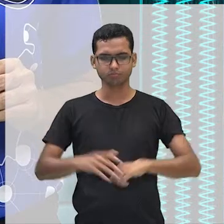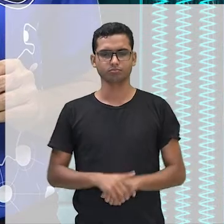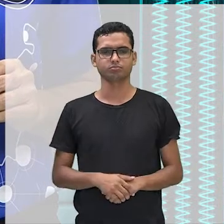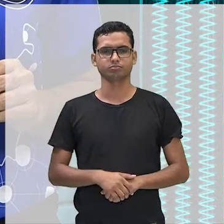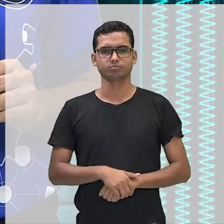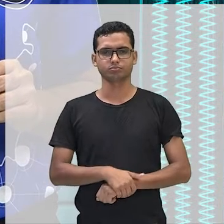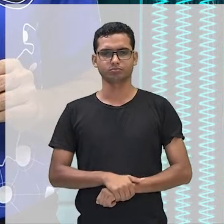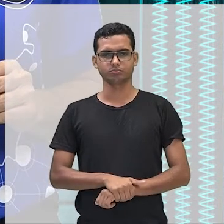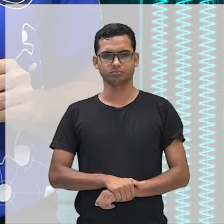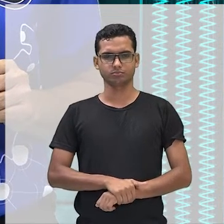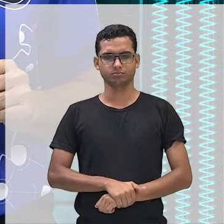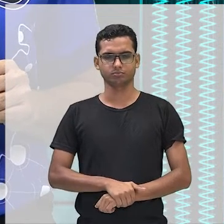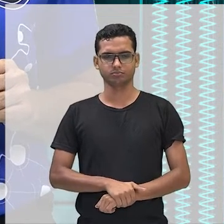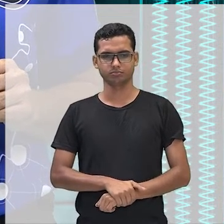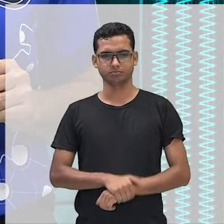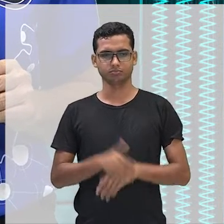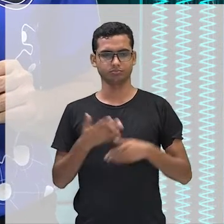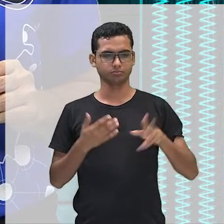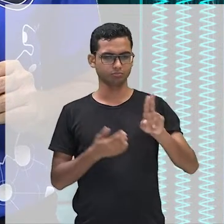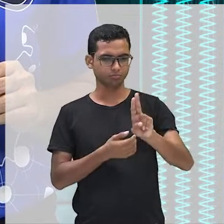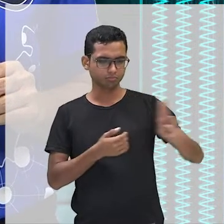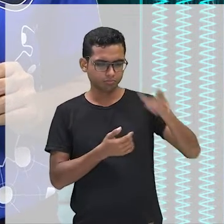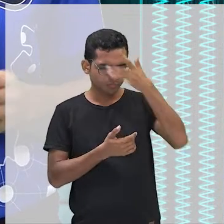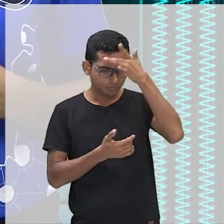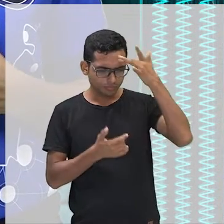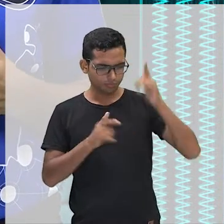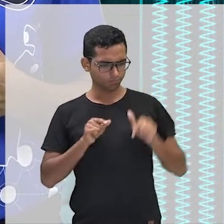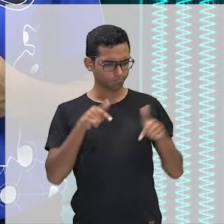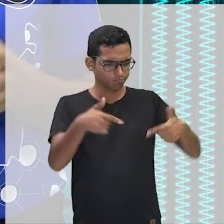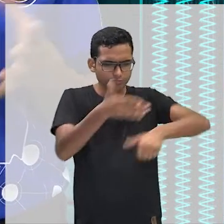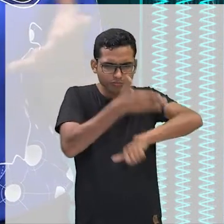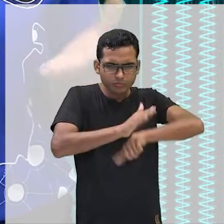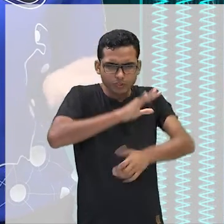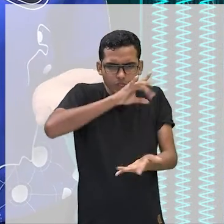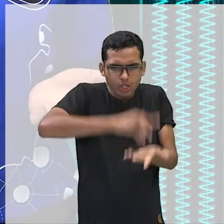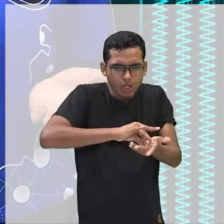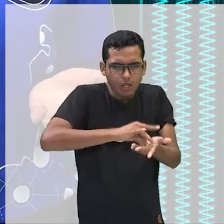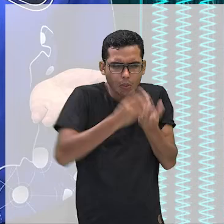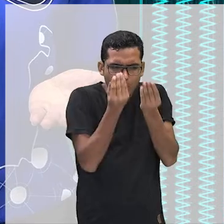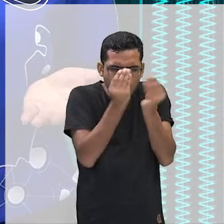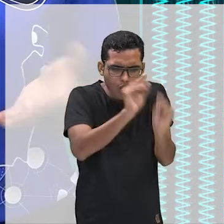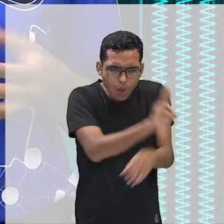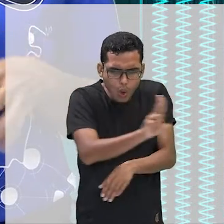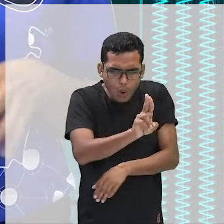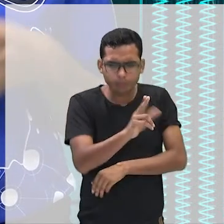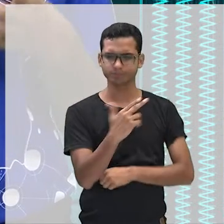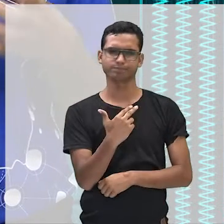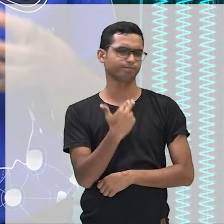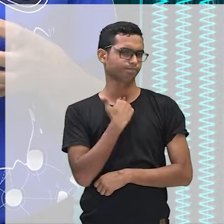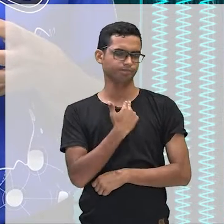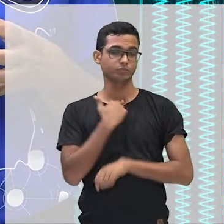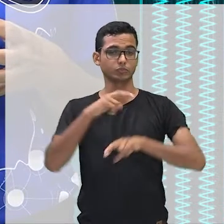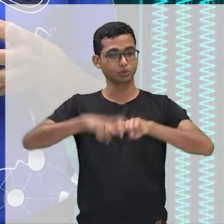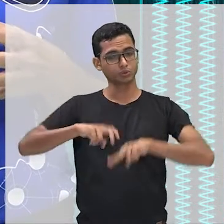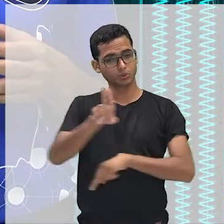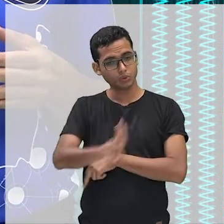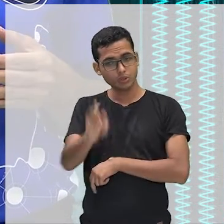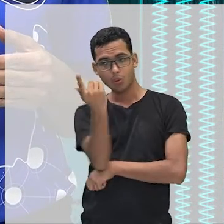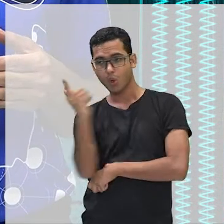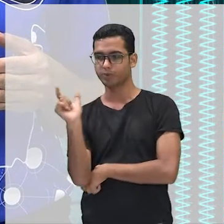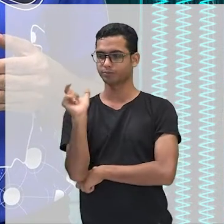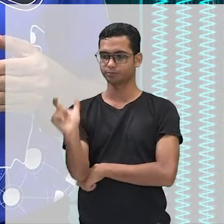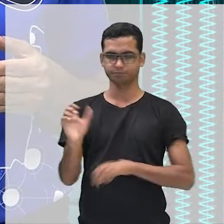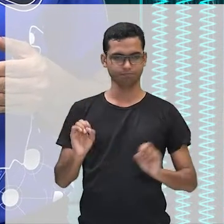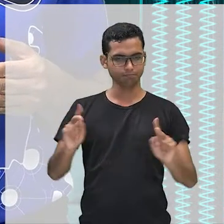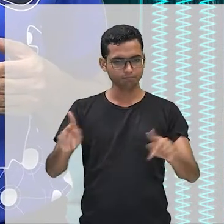colocar o nome da pessoa aqui que está praticando a ação, tudo bem? Então, por isso que a gente utiliza essas outras palavras, que